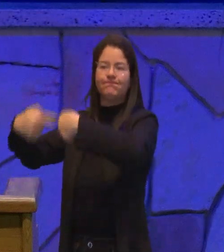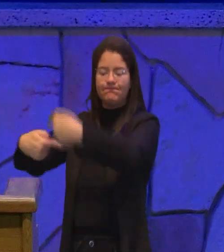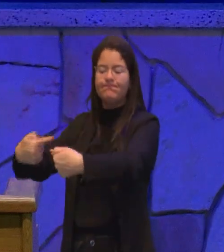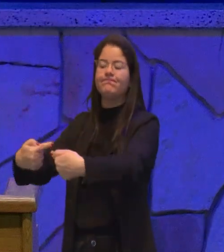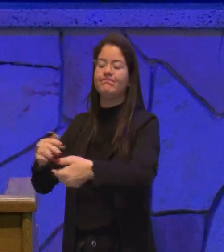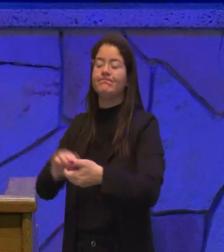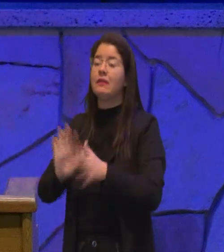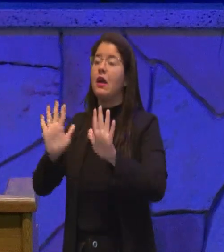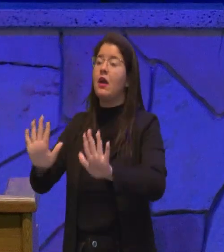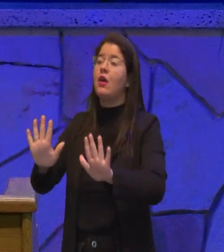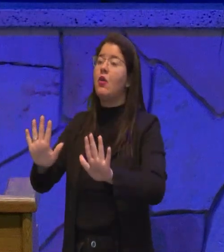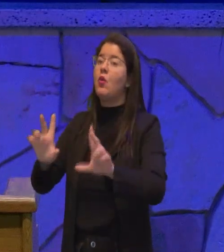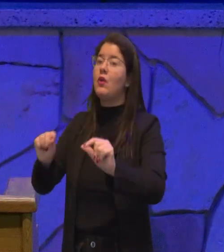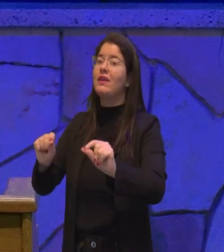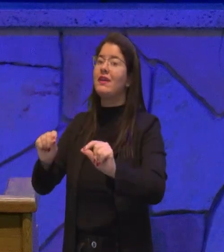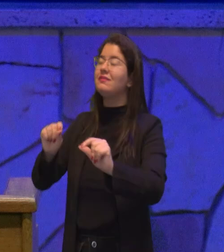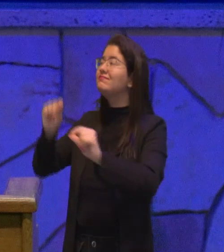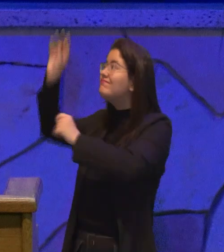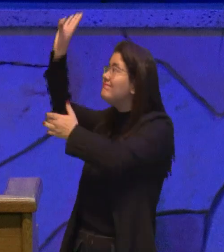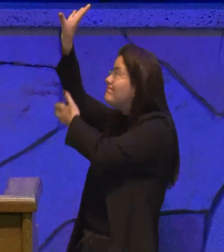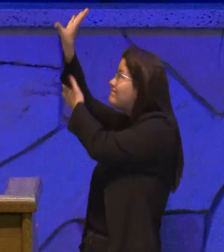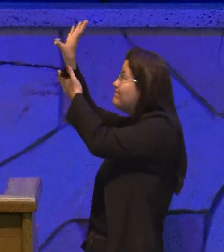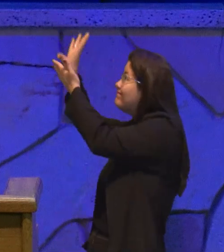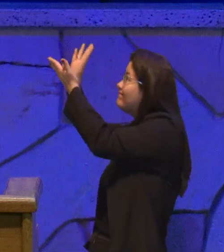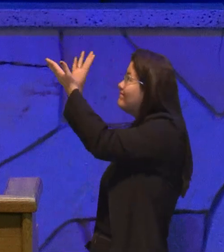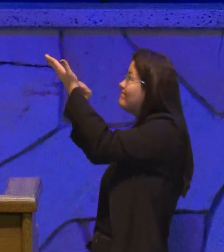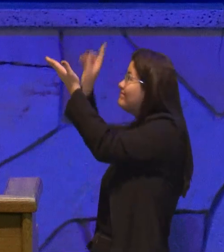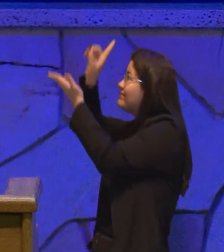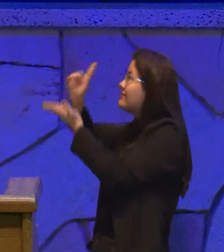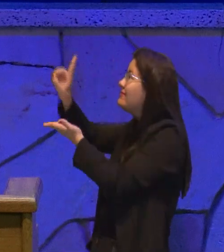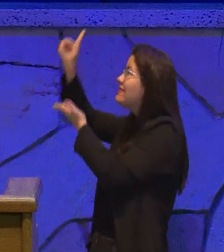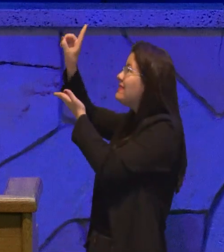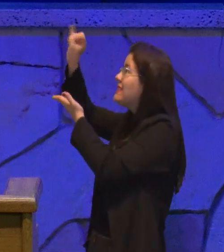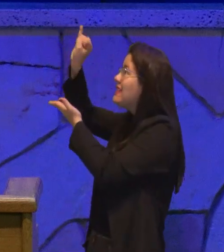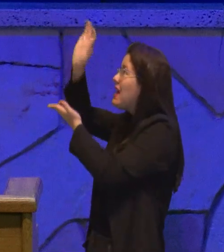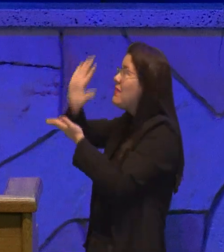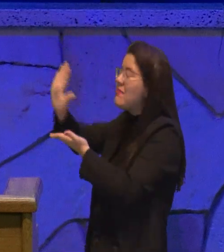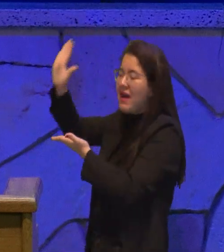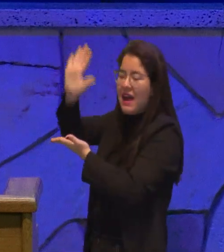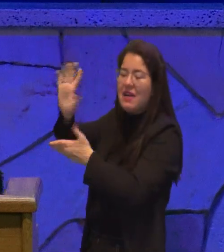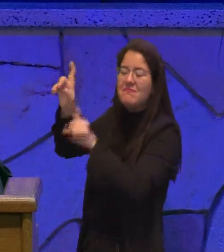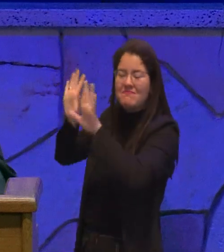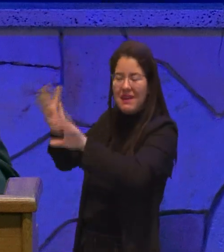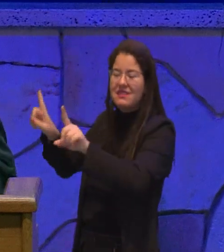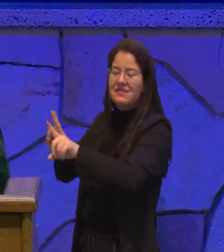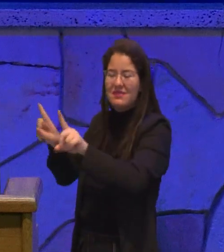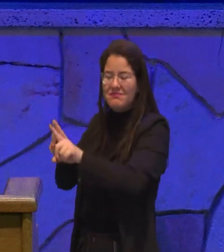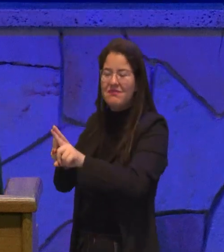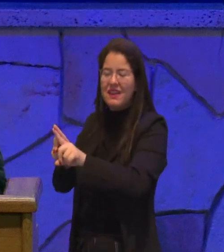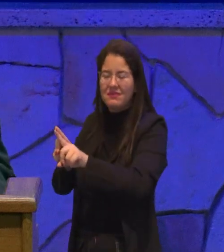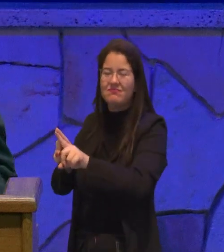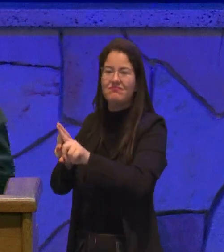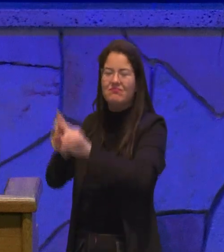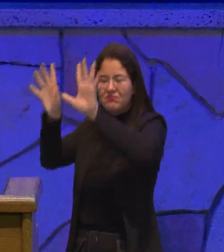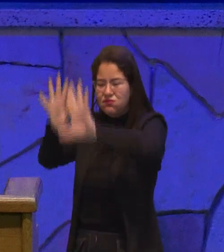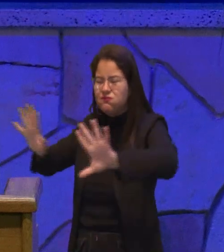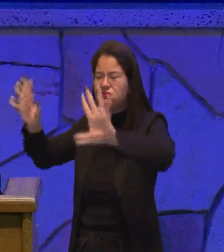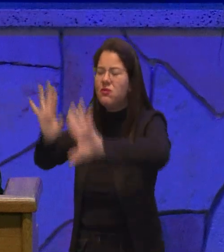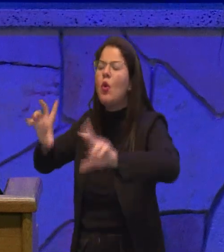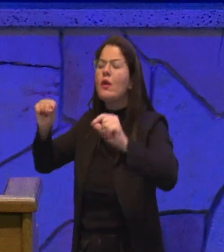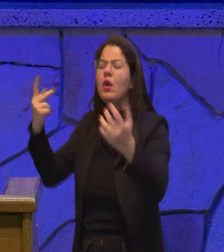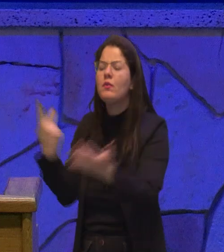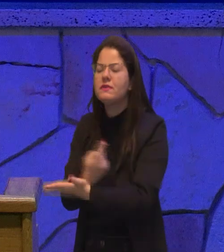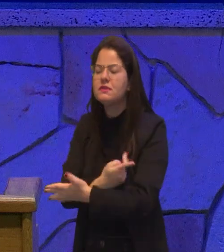Mas nós recebemos a imagem de Deus, mas esta imagem foi deturpada. Abra sua Bíblia, Romanos no capítulo de número 5.